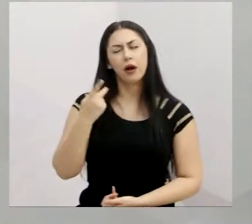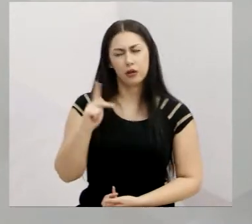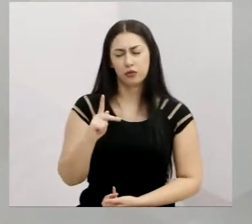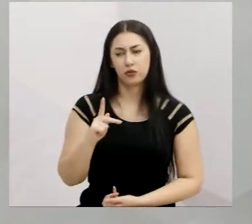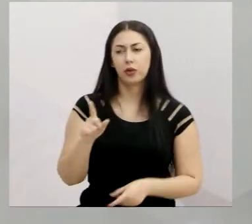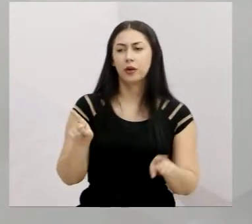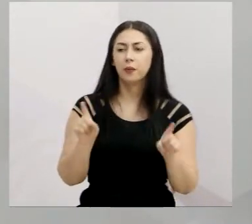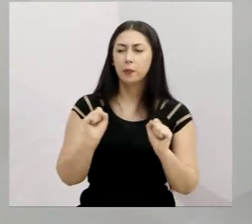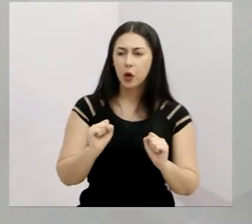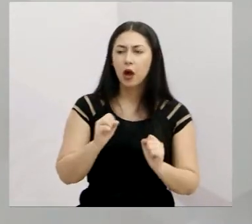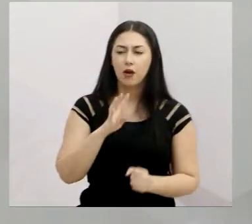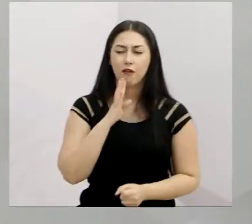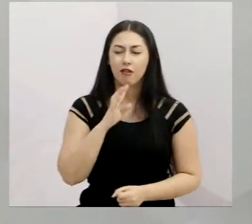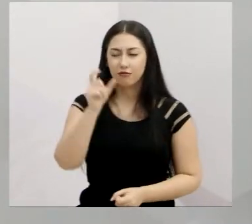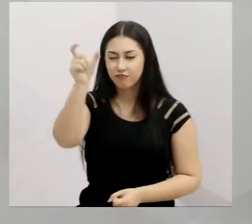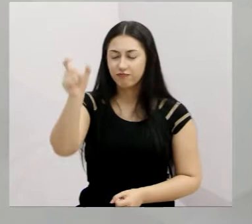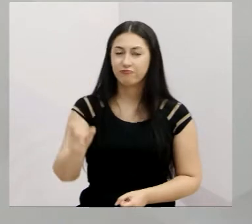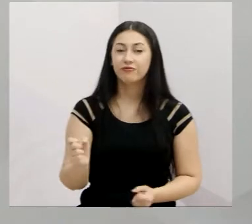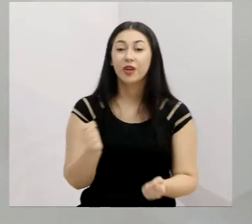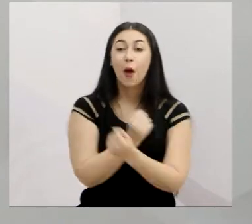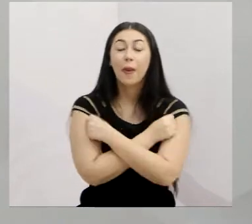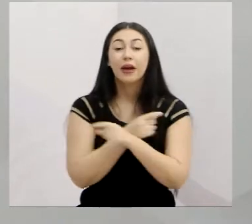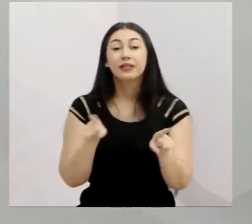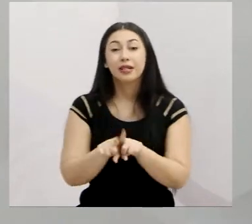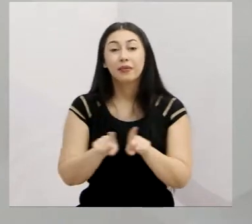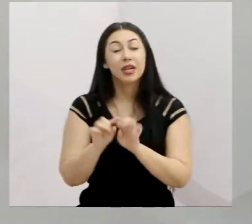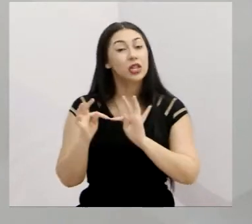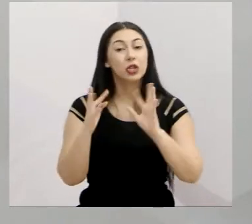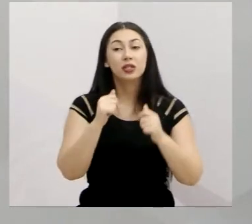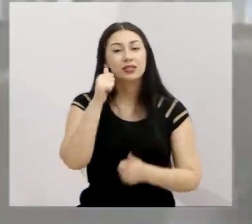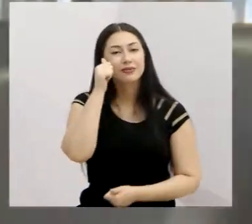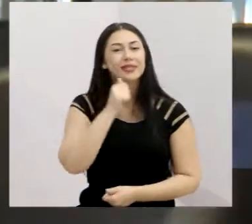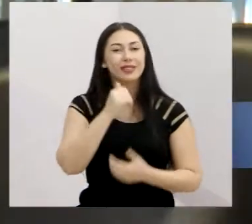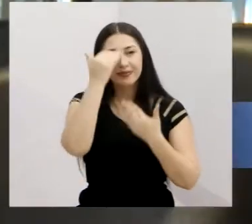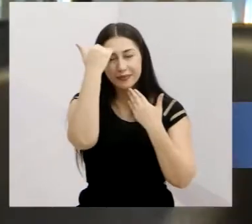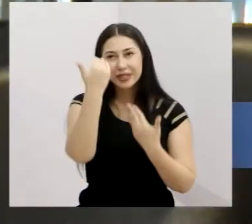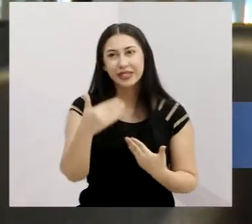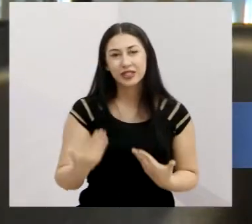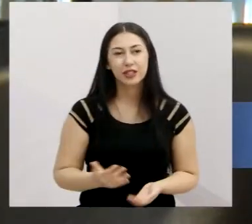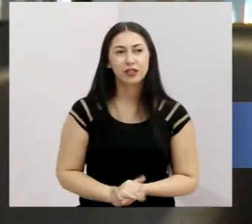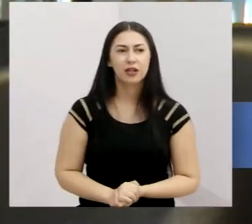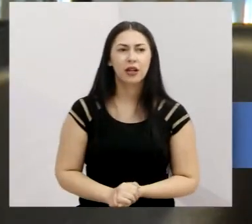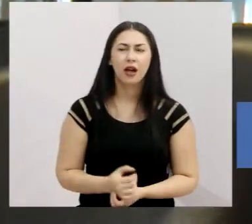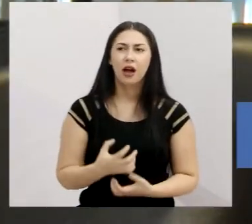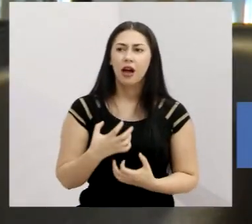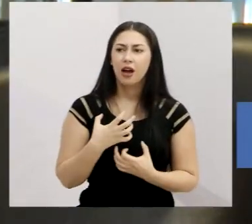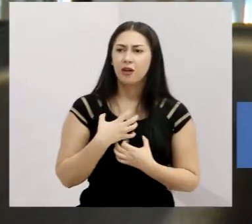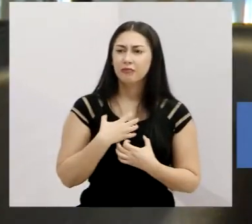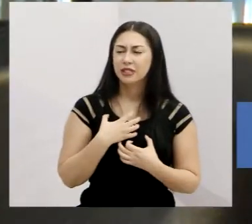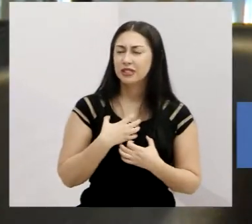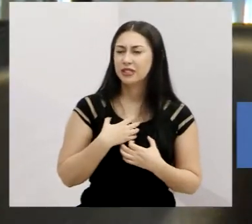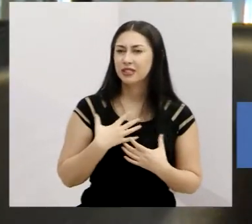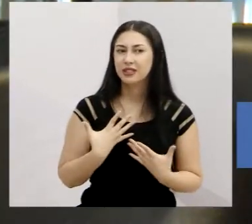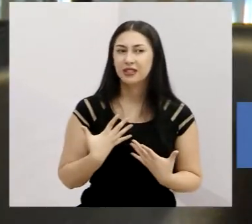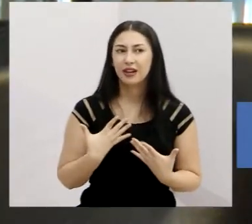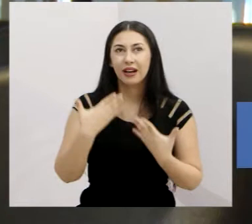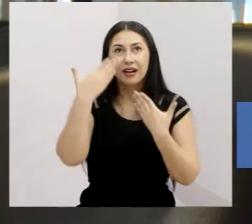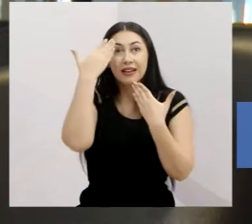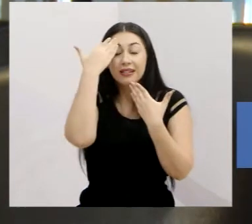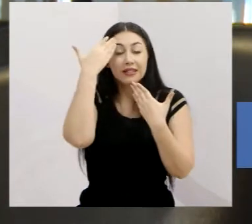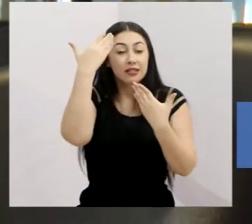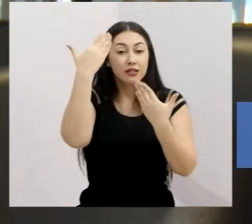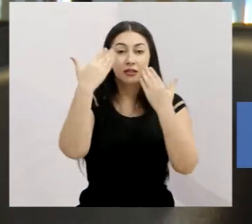de ter pô cidade conhecer você e eu deixo aqui um abraço também a todos que estão sendo homenageadas hoje sinto muito muito